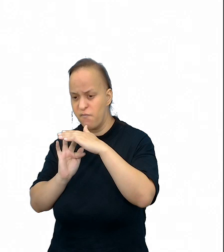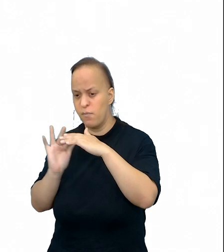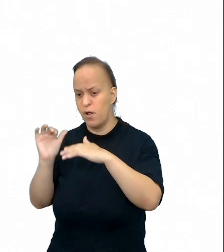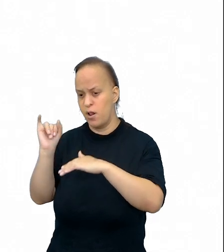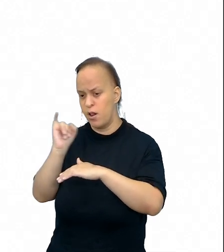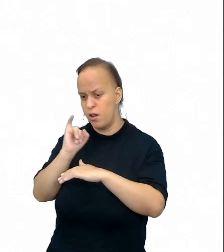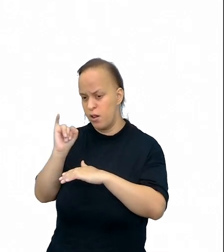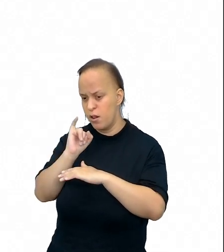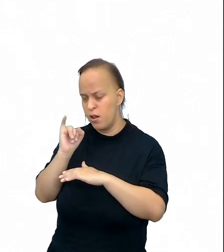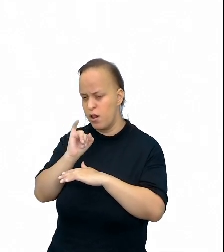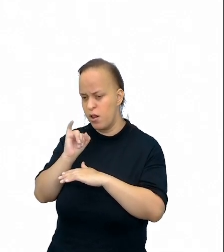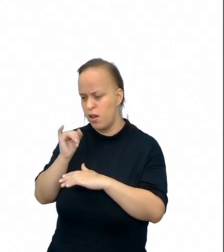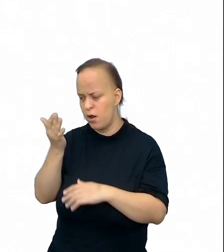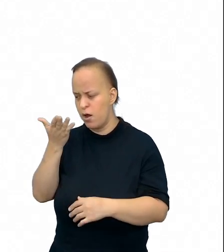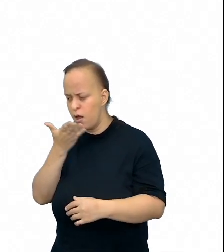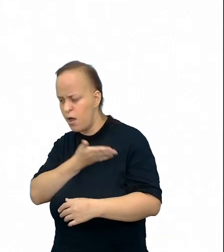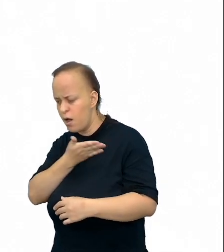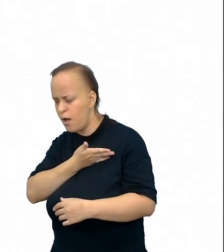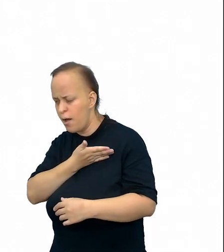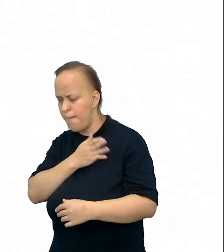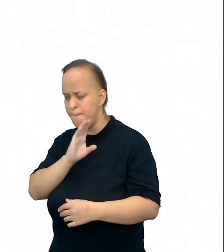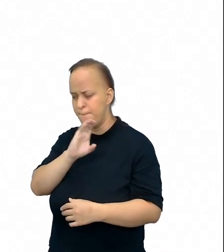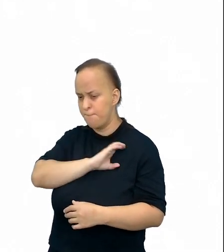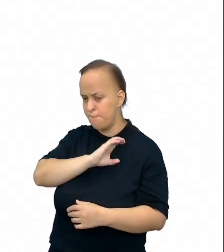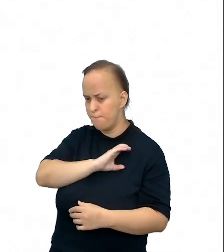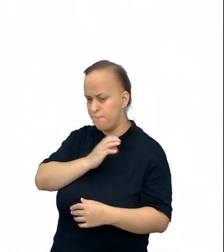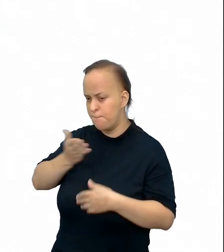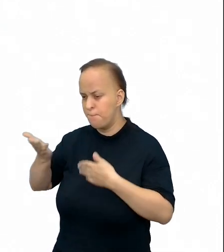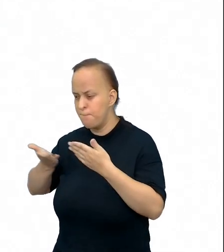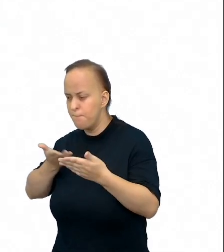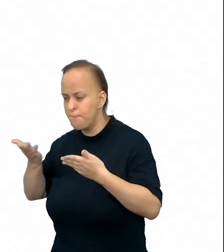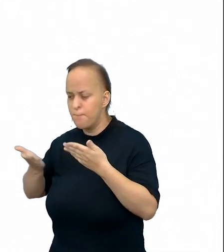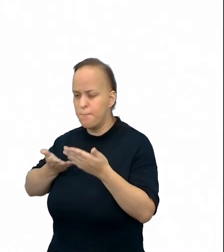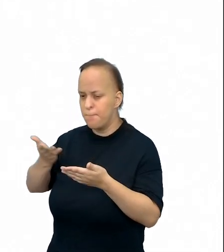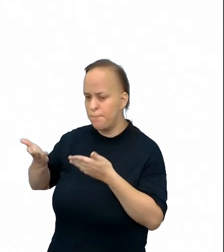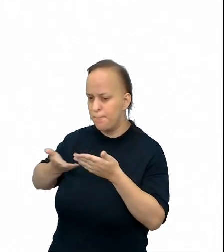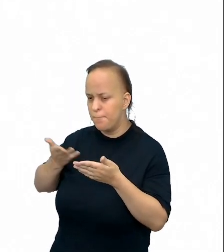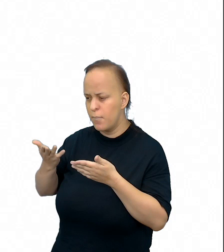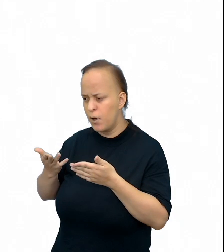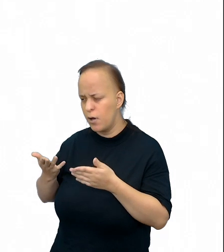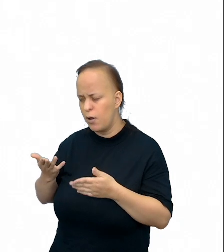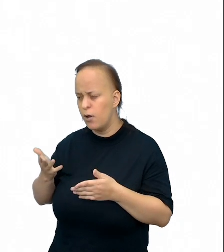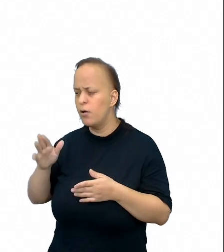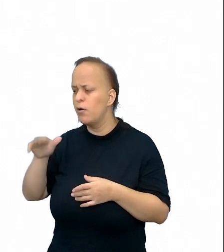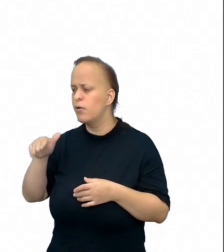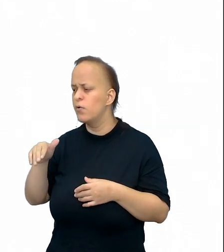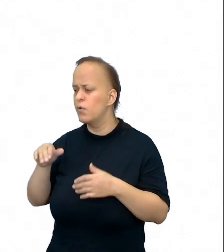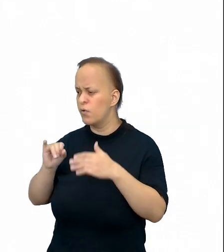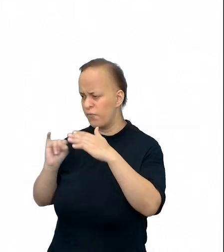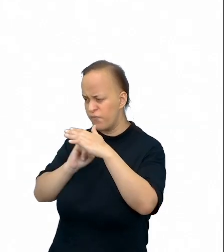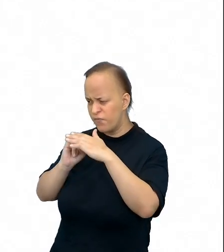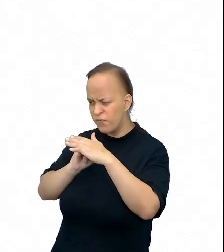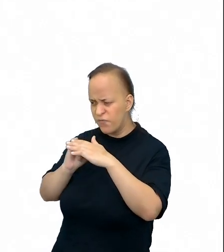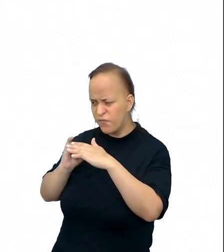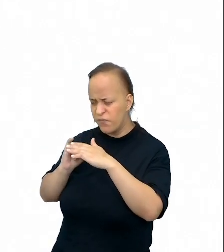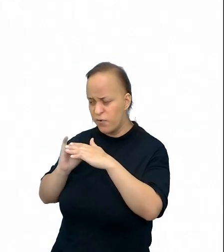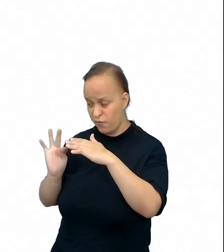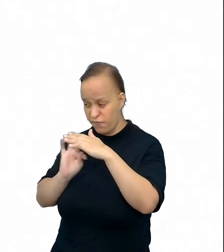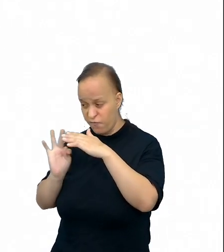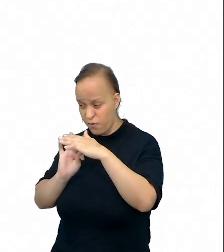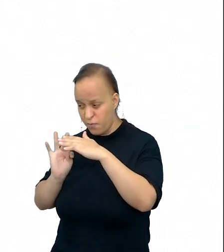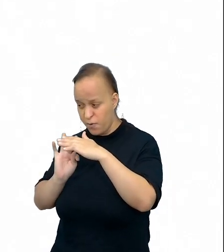colegas, eles podem fazer perguntas entre os colegas também, né? E aí, então, cada um vai se posicionando